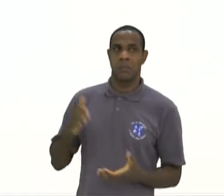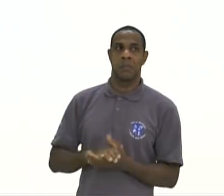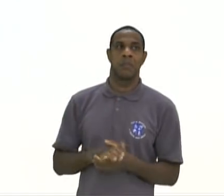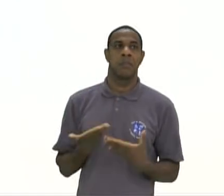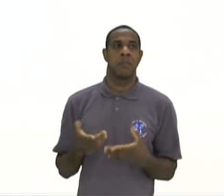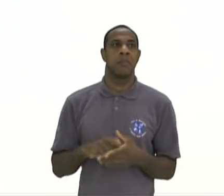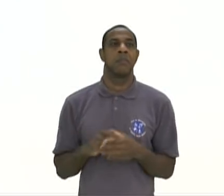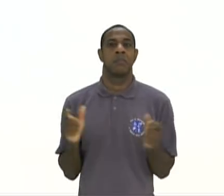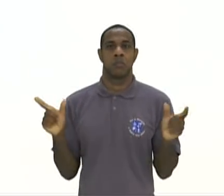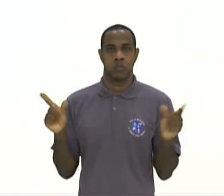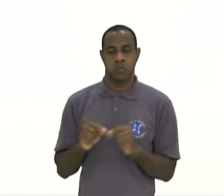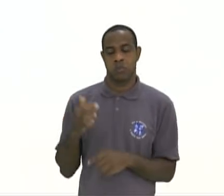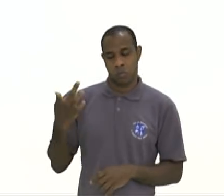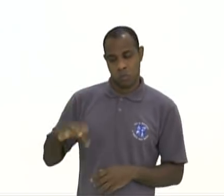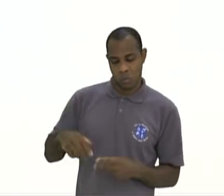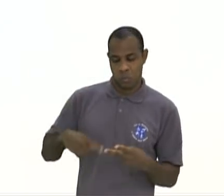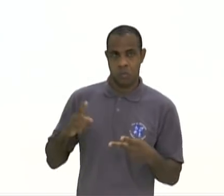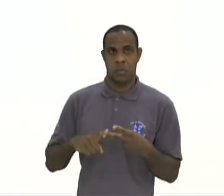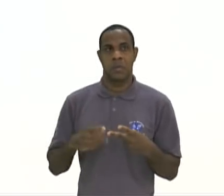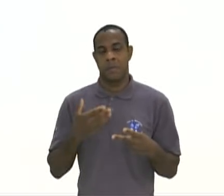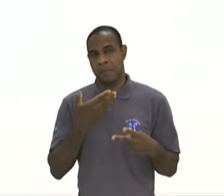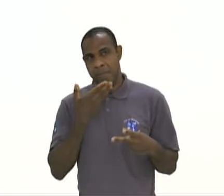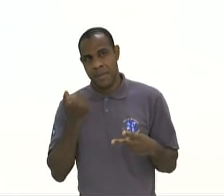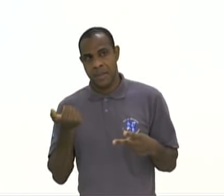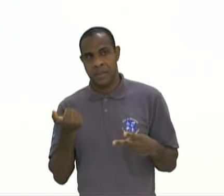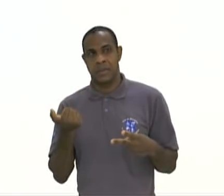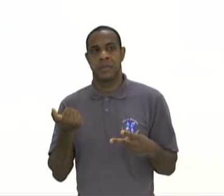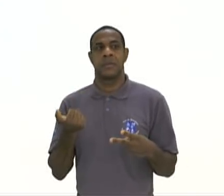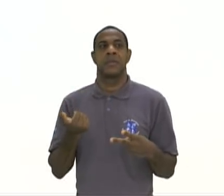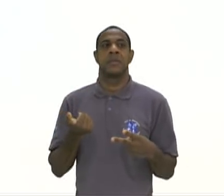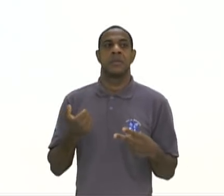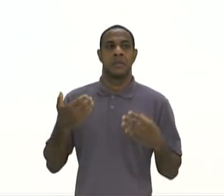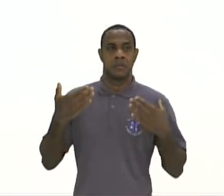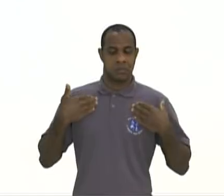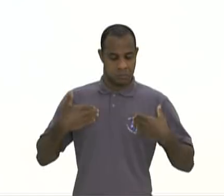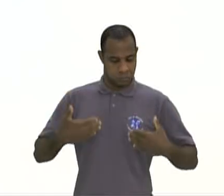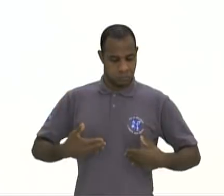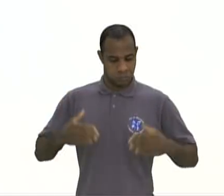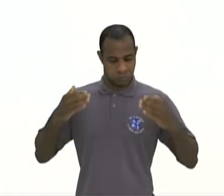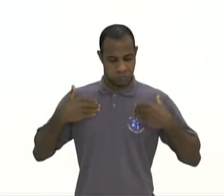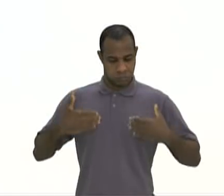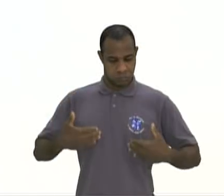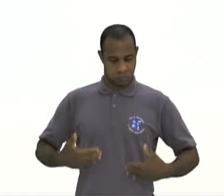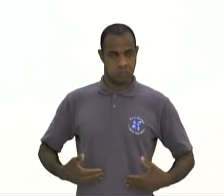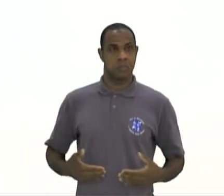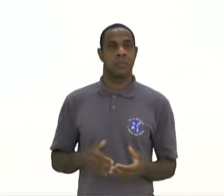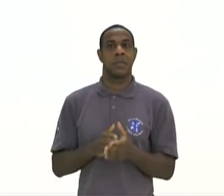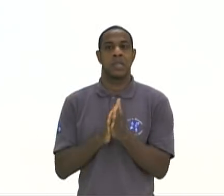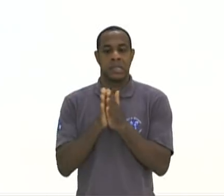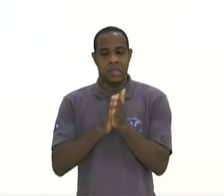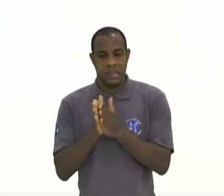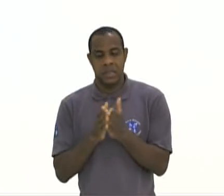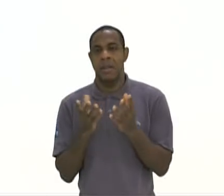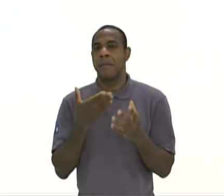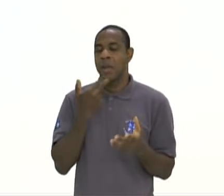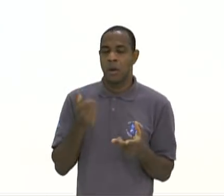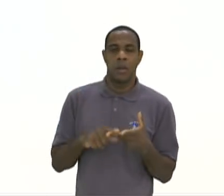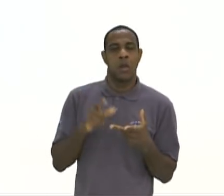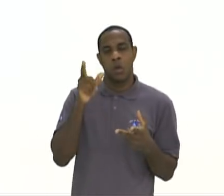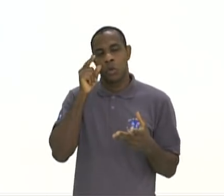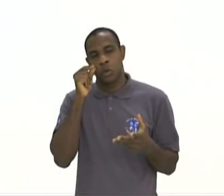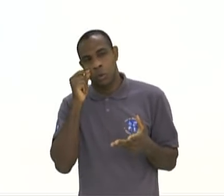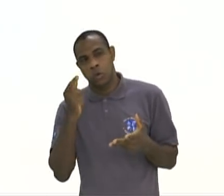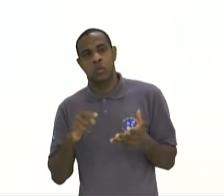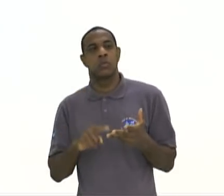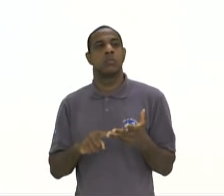a diminuição da dor, melhora nas alterações posturais, né? Vai melhorar a ansiedade, melhora do sono,